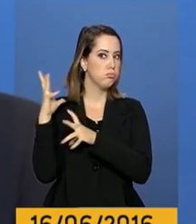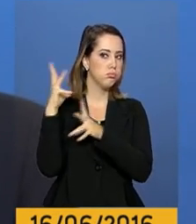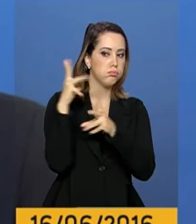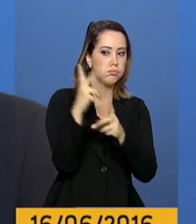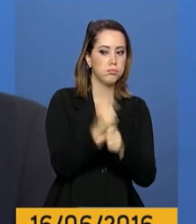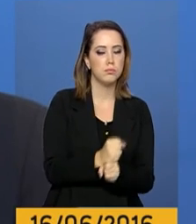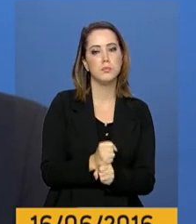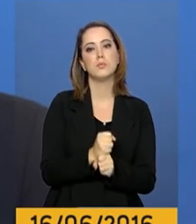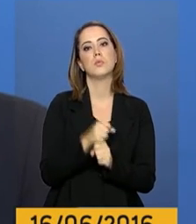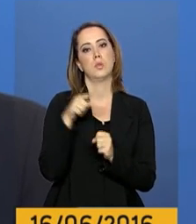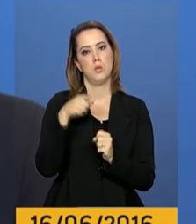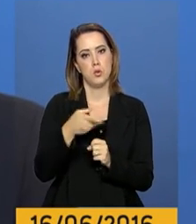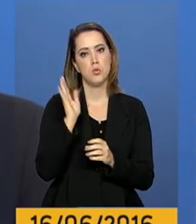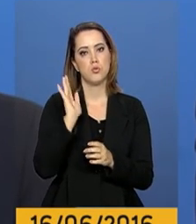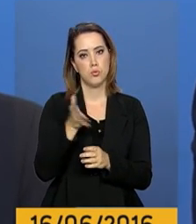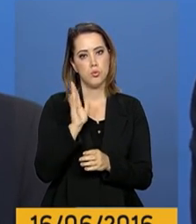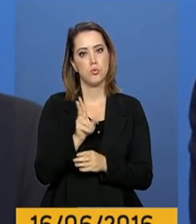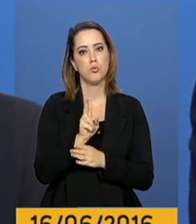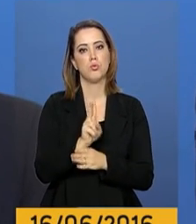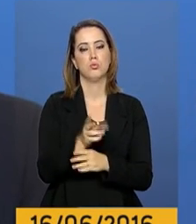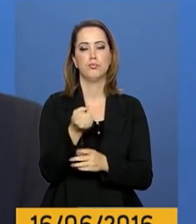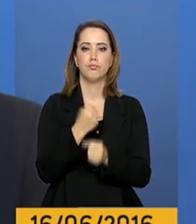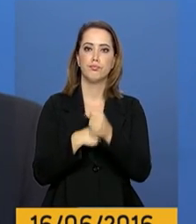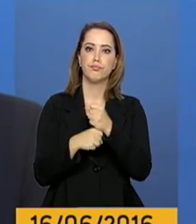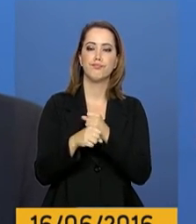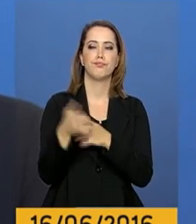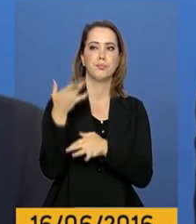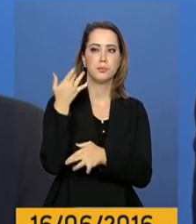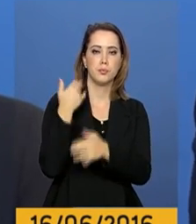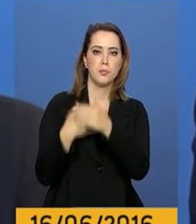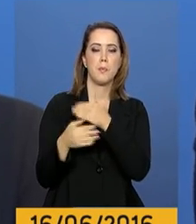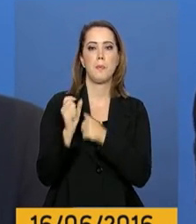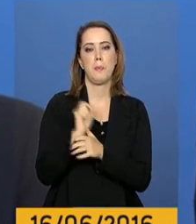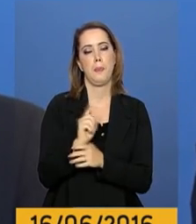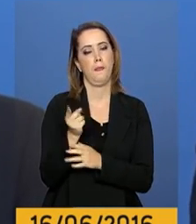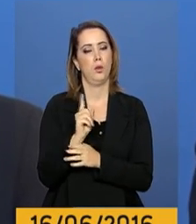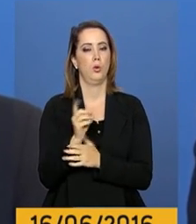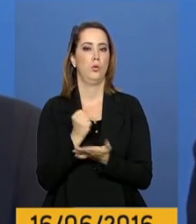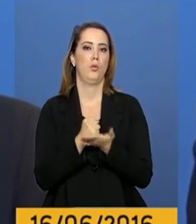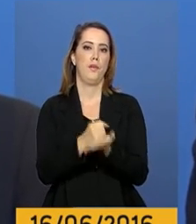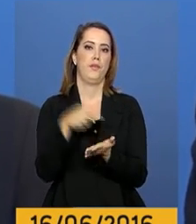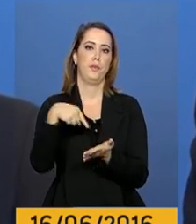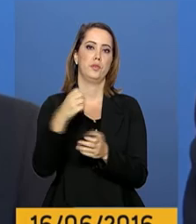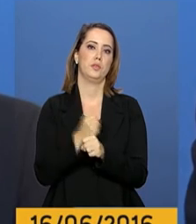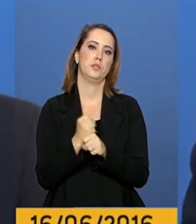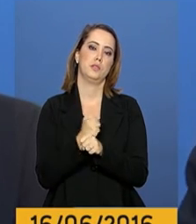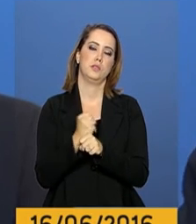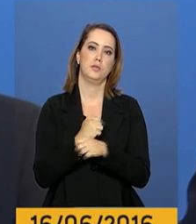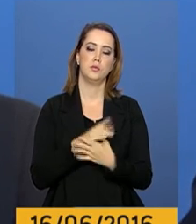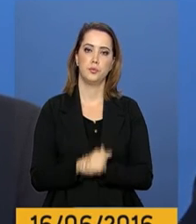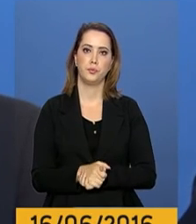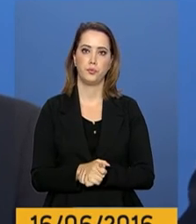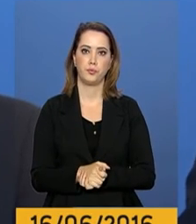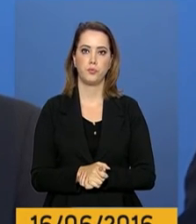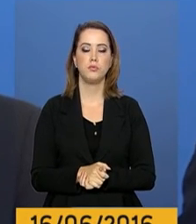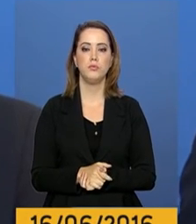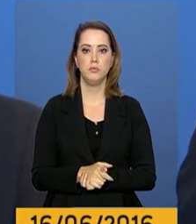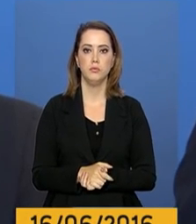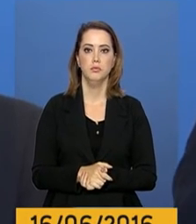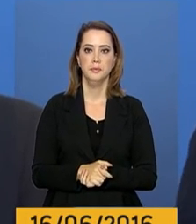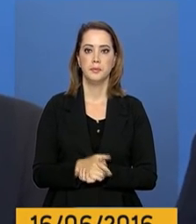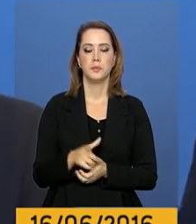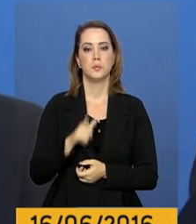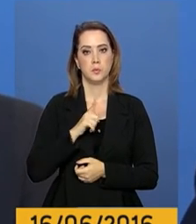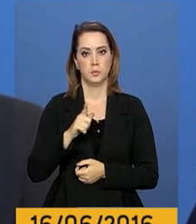crédito concedido pelo FIES, não é a oferta anual de crédito para o FIES. Houve, inclusive, na